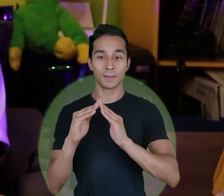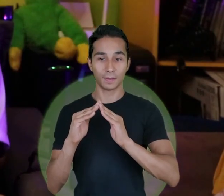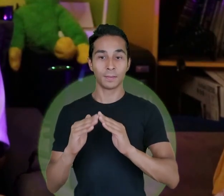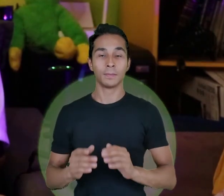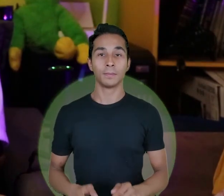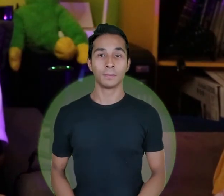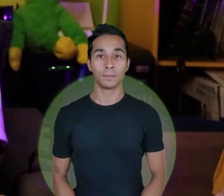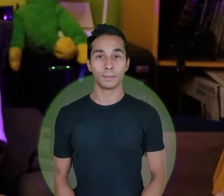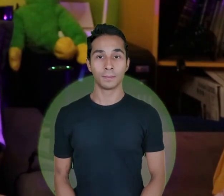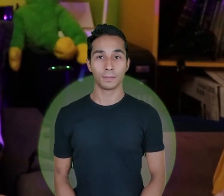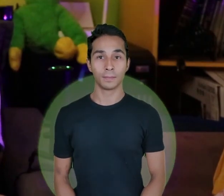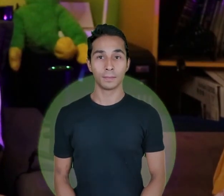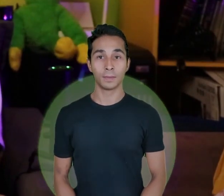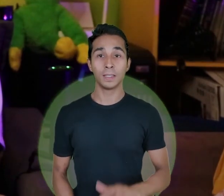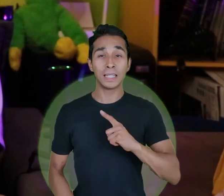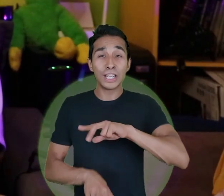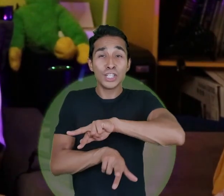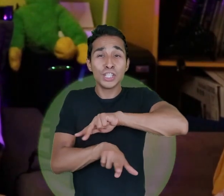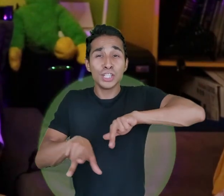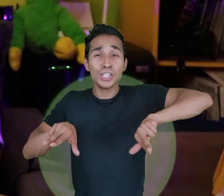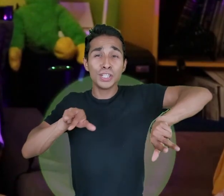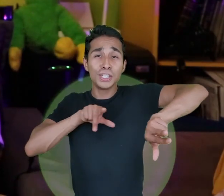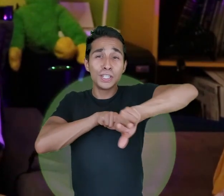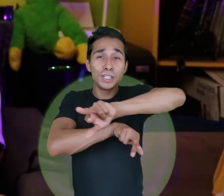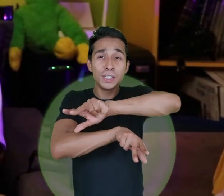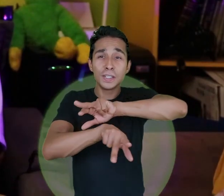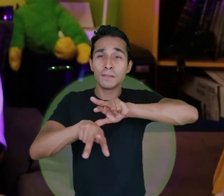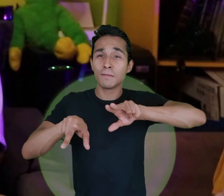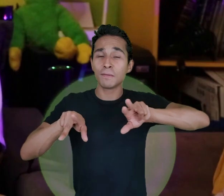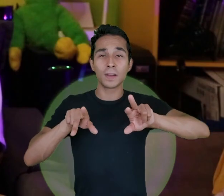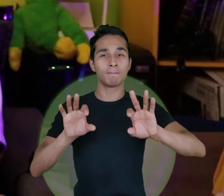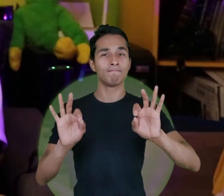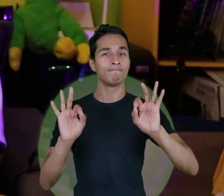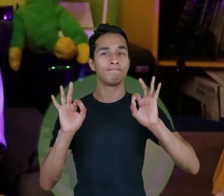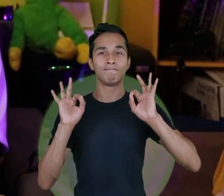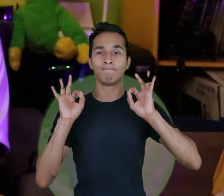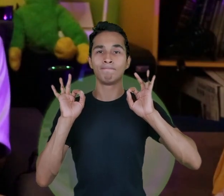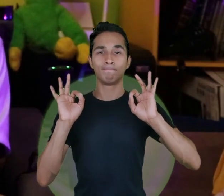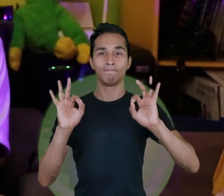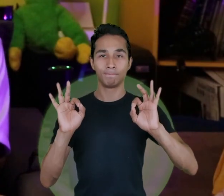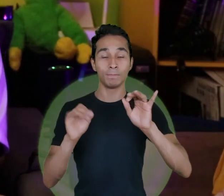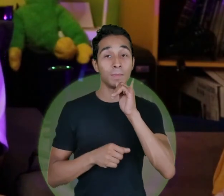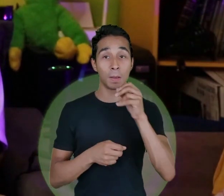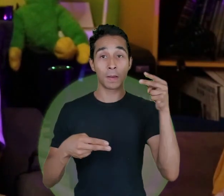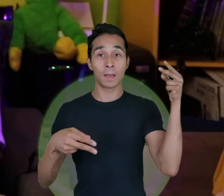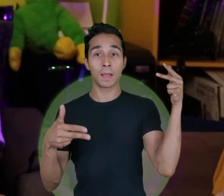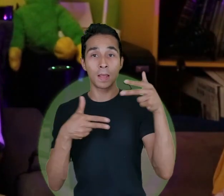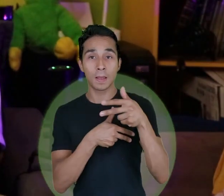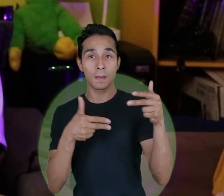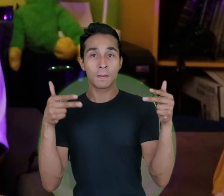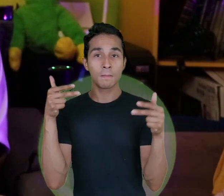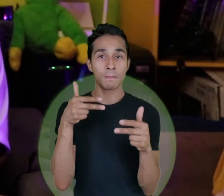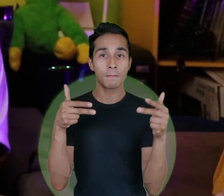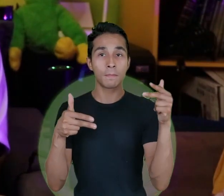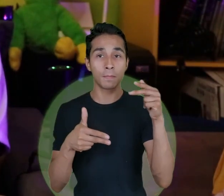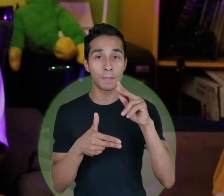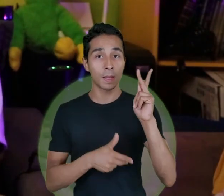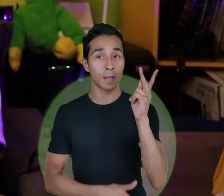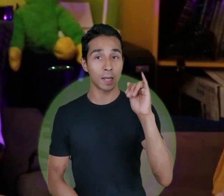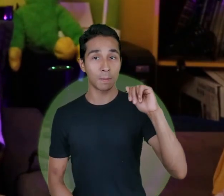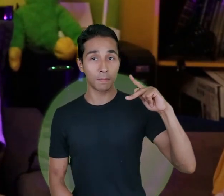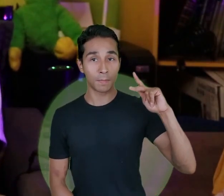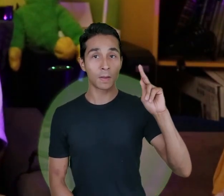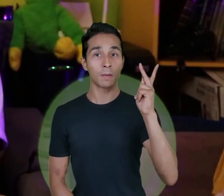pluralidade incrível, riquíssima assim, de estilos, né? de vertentes aí dentro do próprio hip hop, dentro da própria